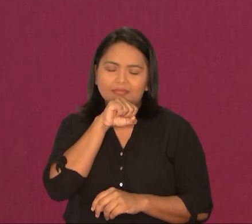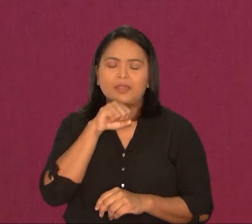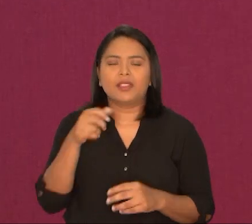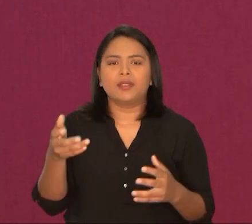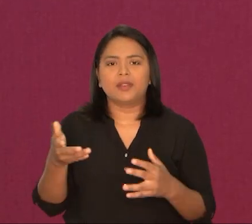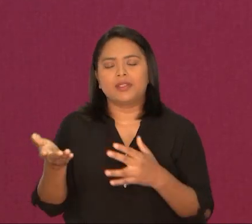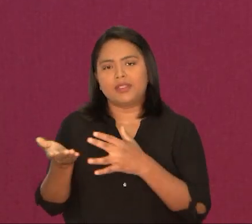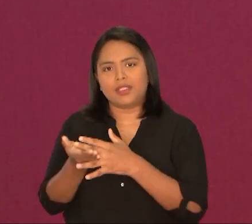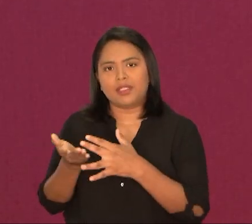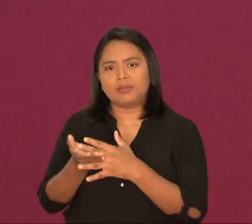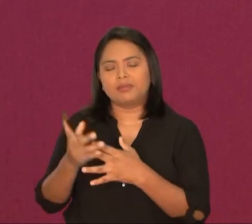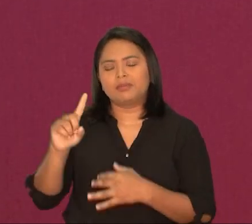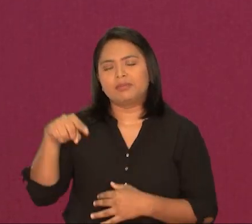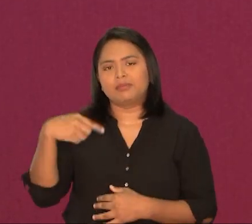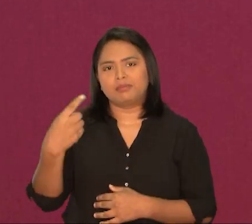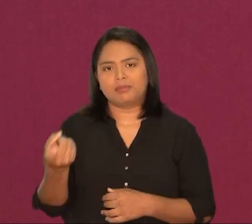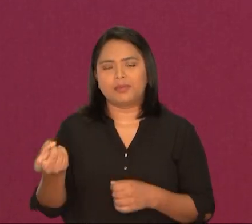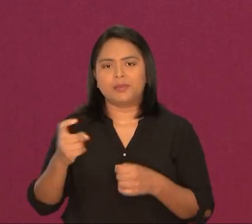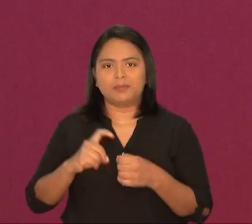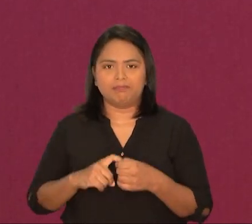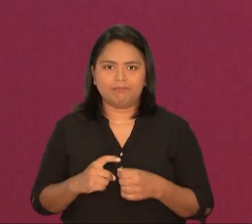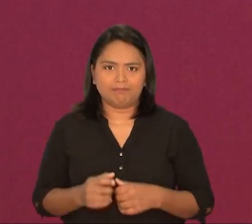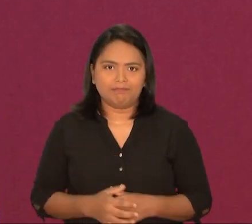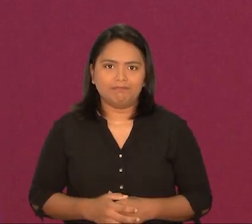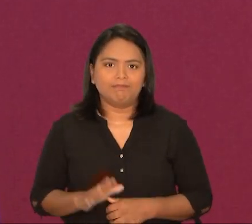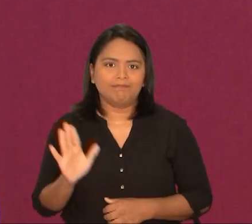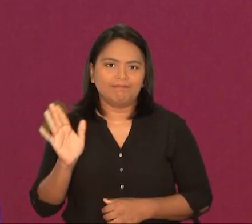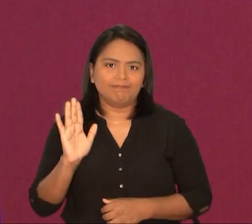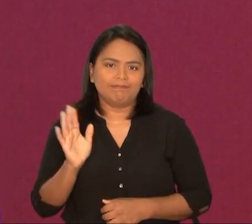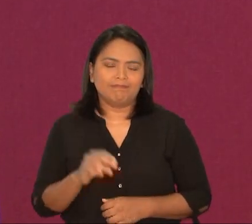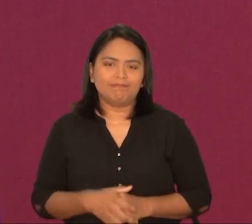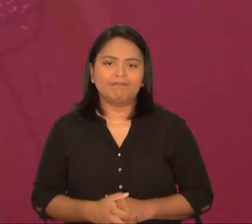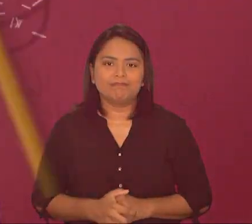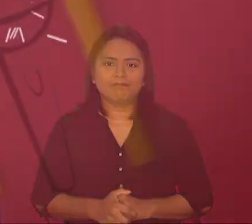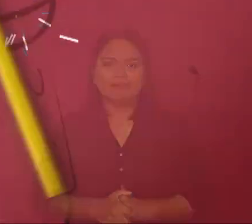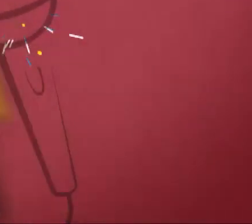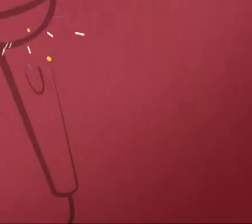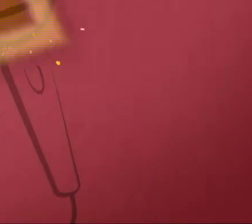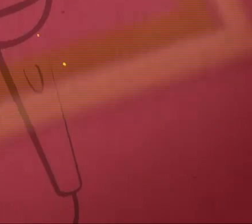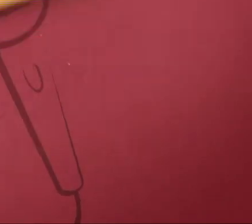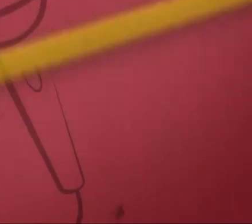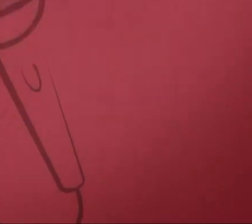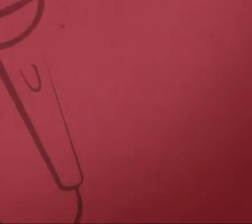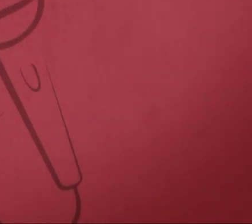Nós vamos a um breve intervalo e voltamos daqui a pouco. Até mais.